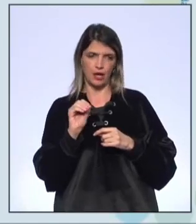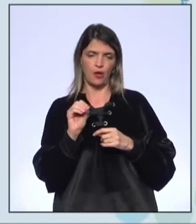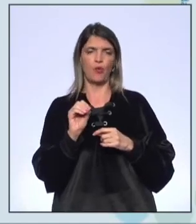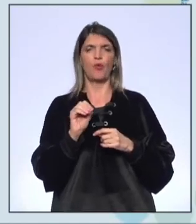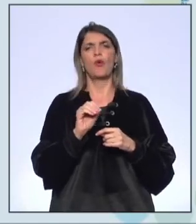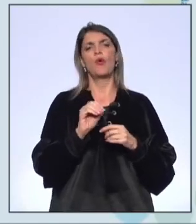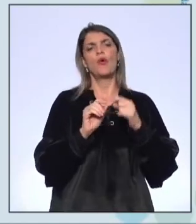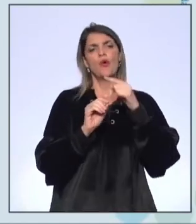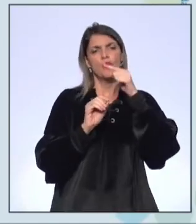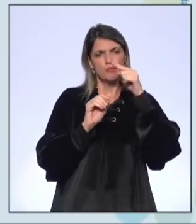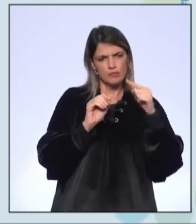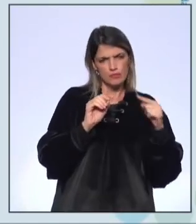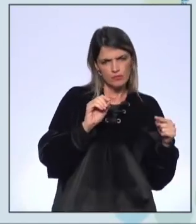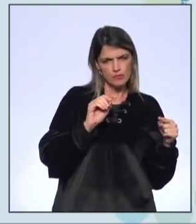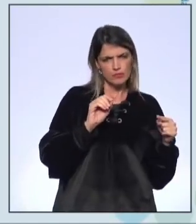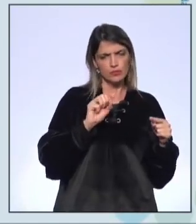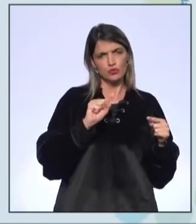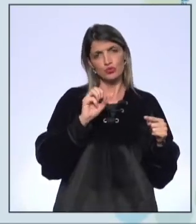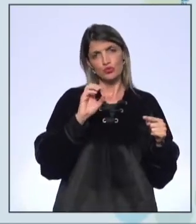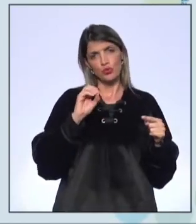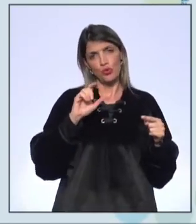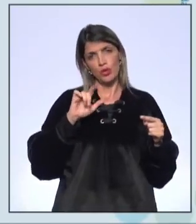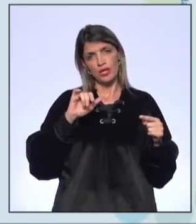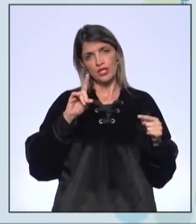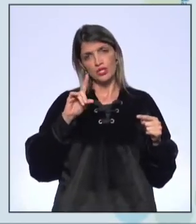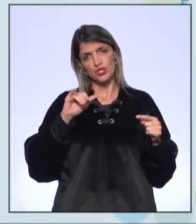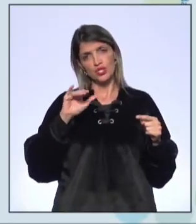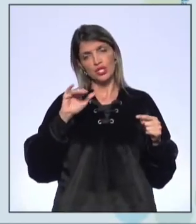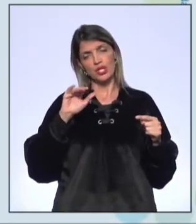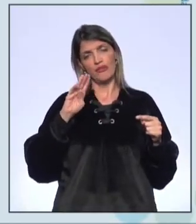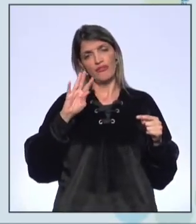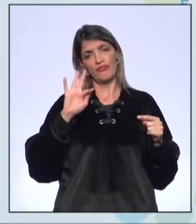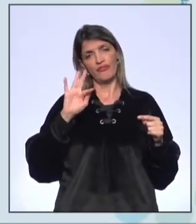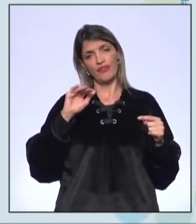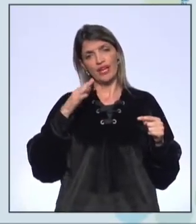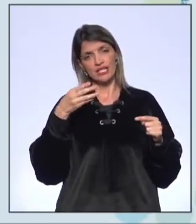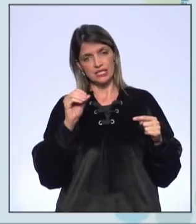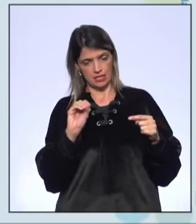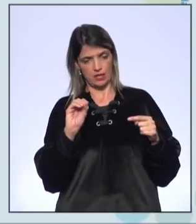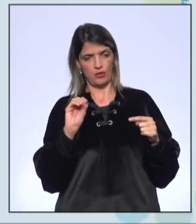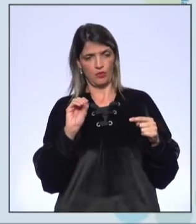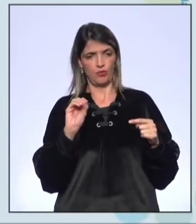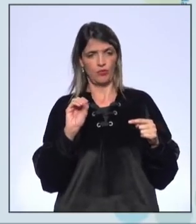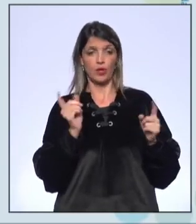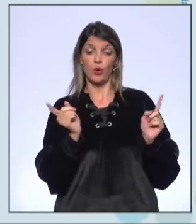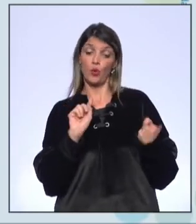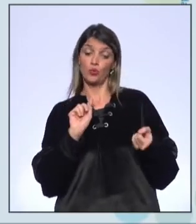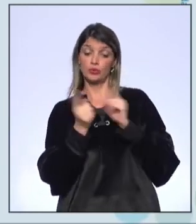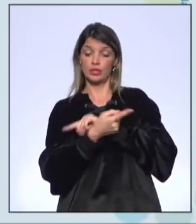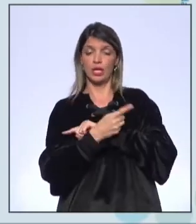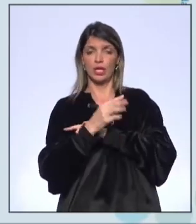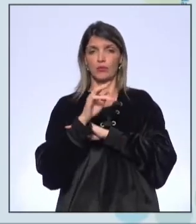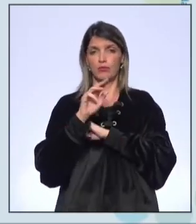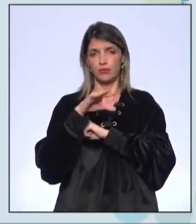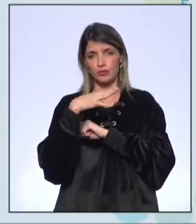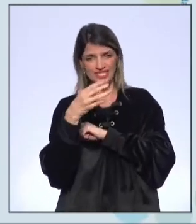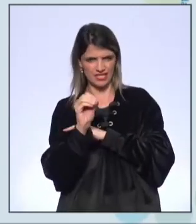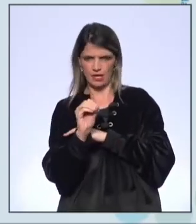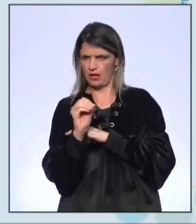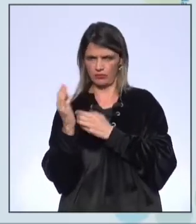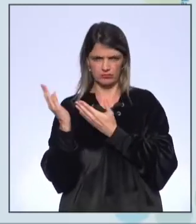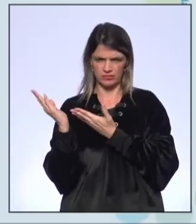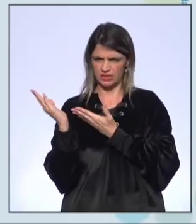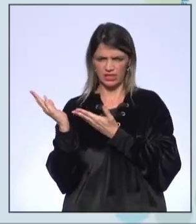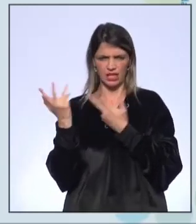de líquido para sólido, solidificação. E o contrário é a fusão, tá? Esse aí que a gente vê essa